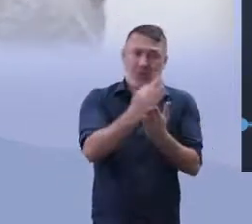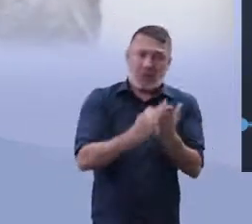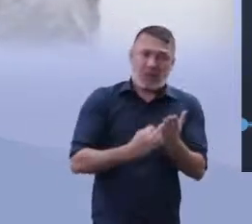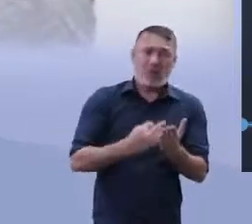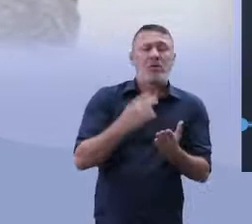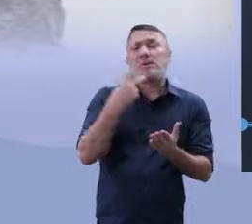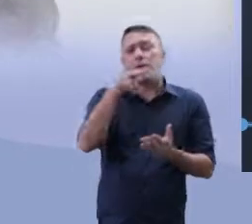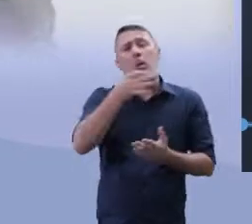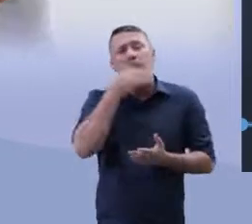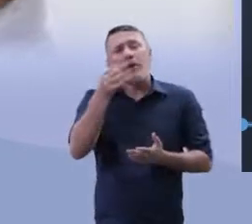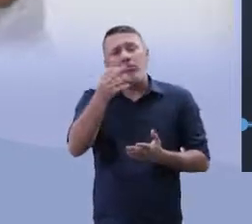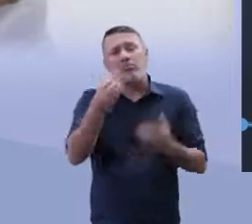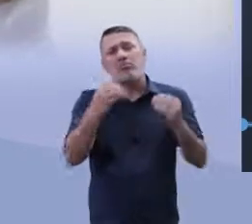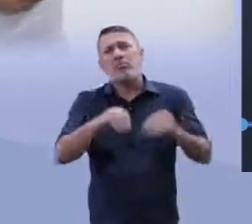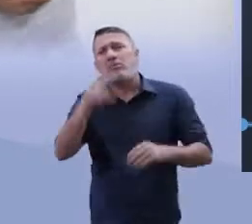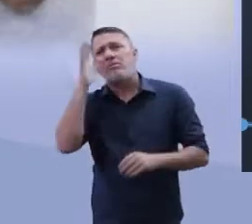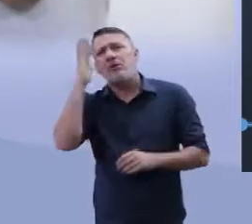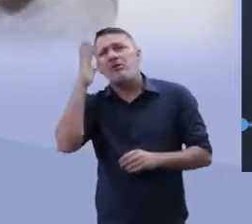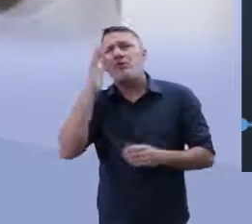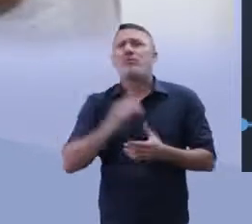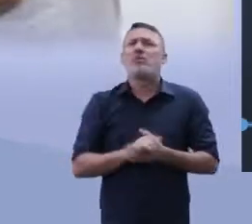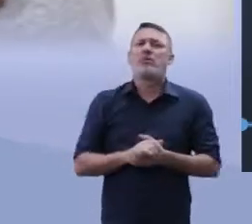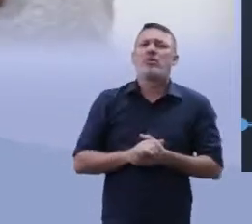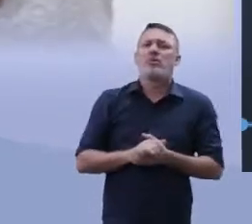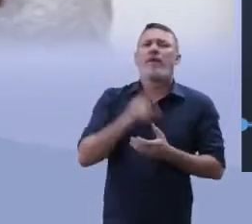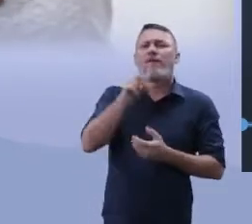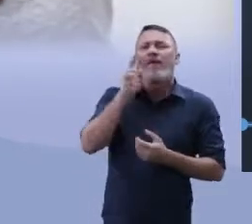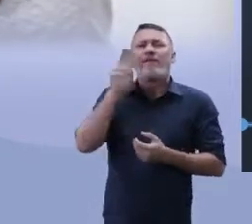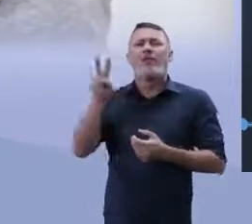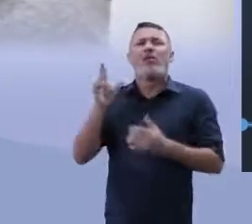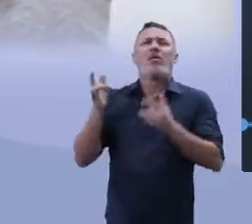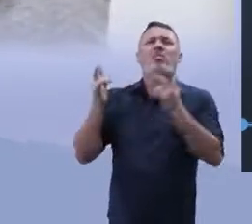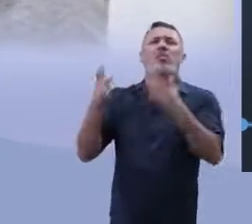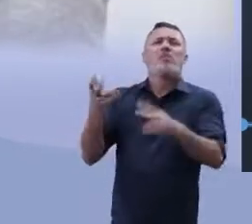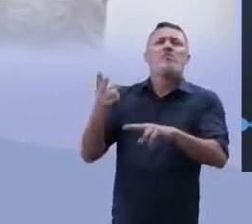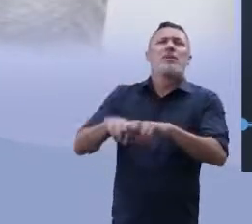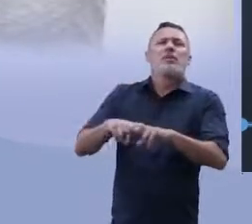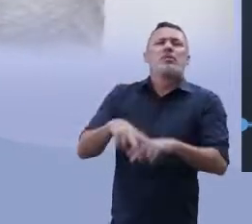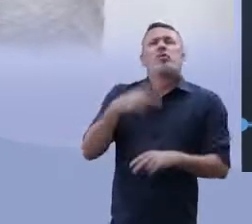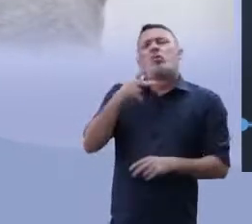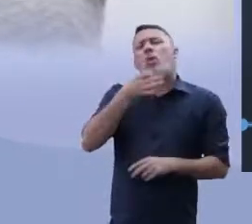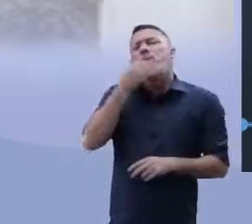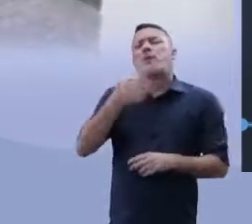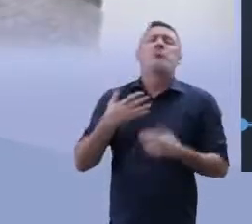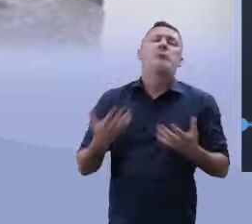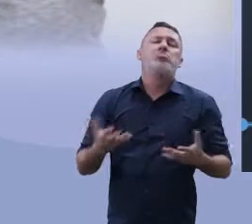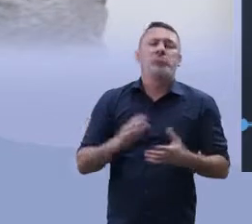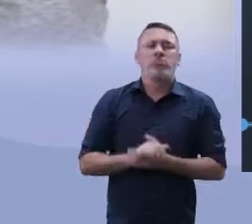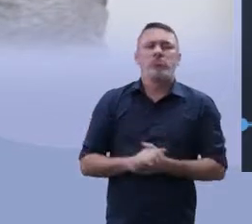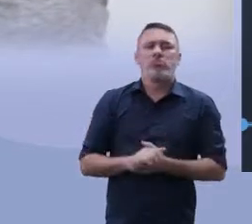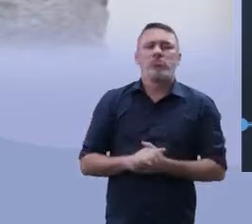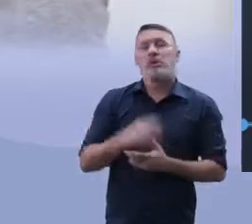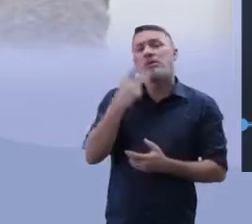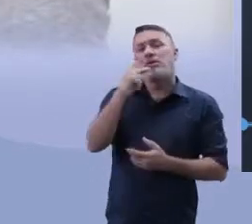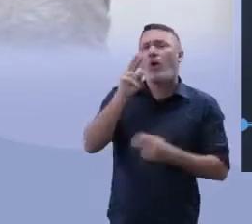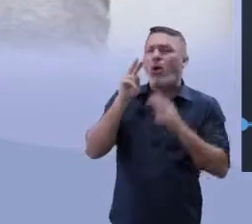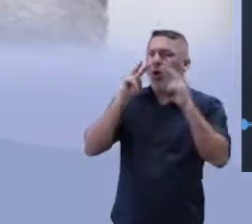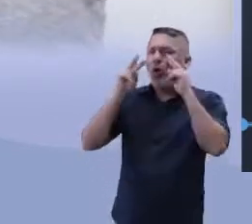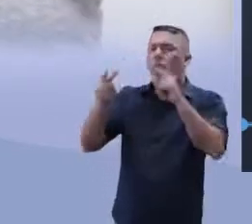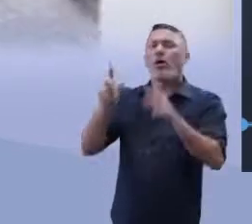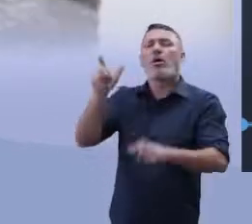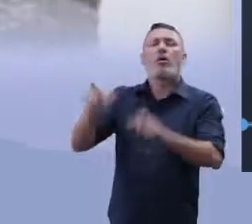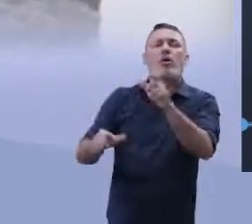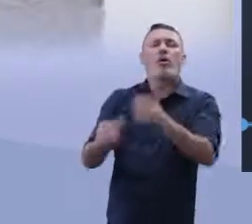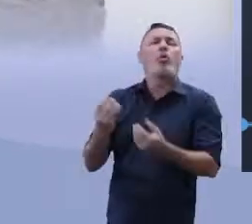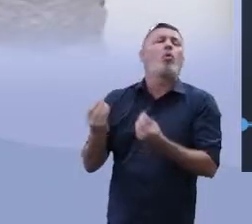Então pense numa experiência pessoal, como que você vê esses usuários, como que você vê essas pessoas? Como que você vê